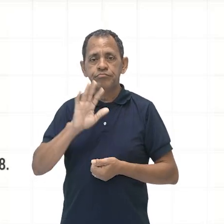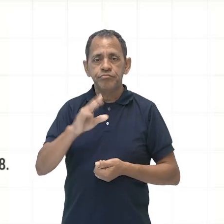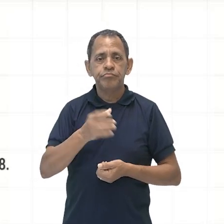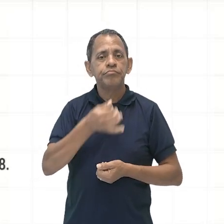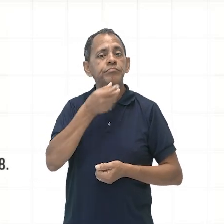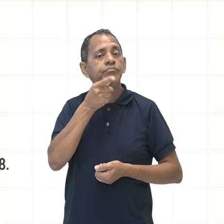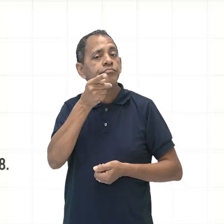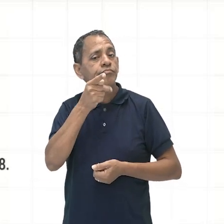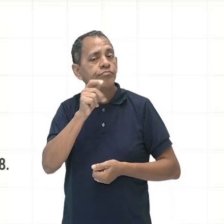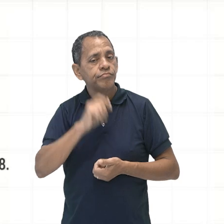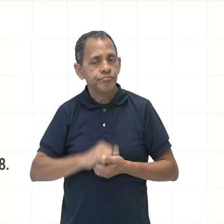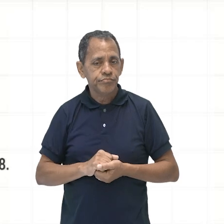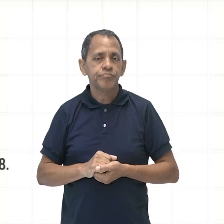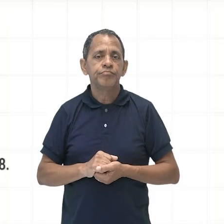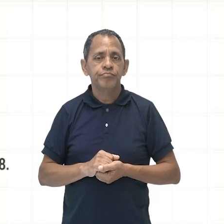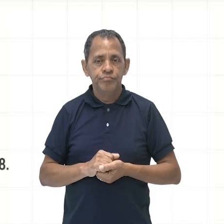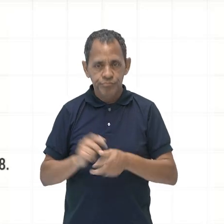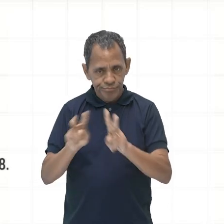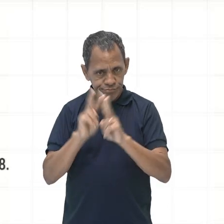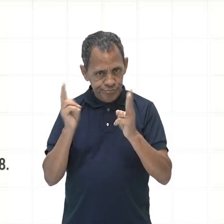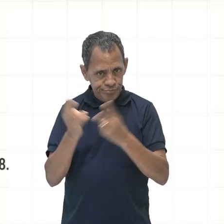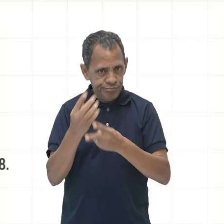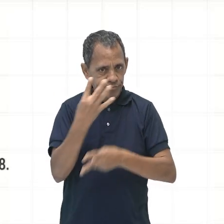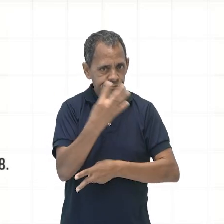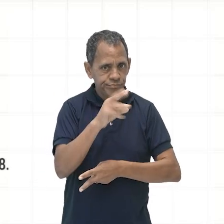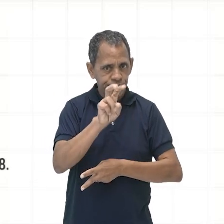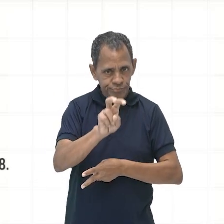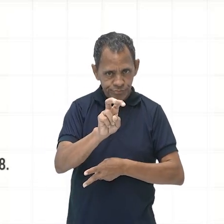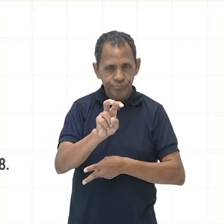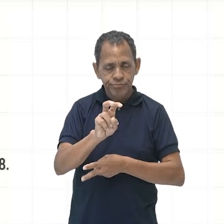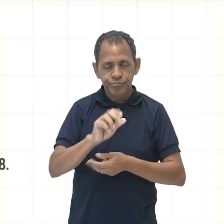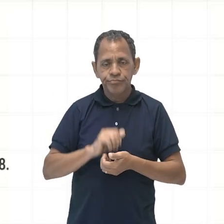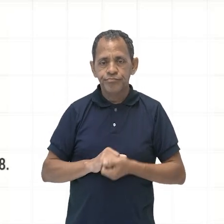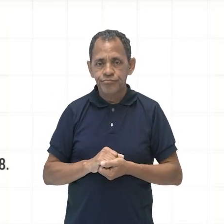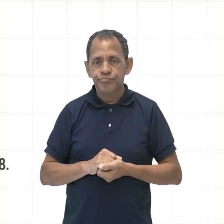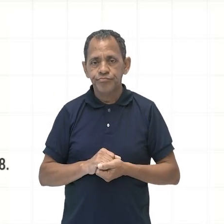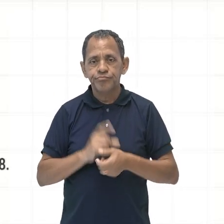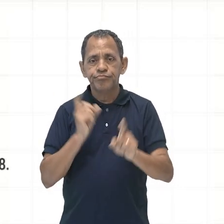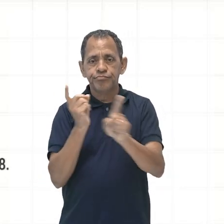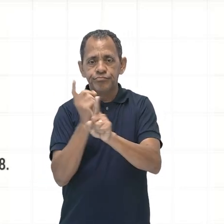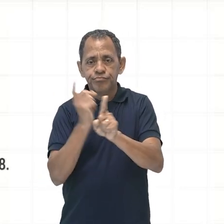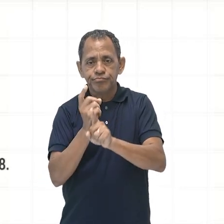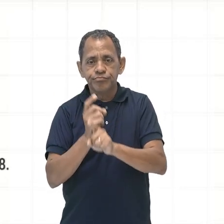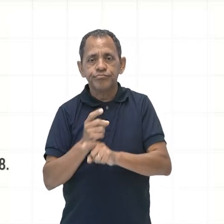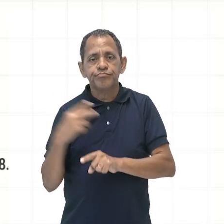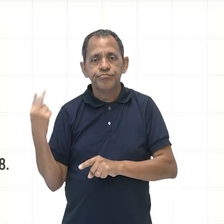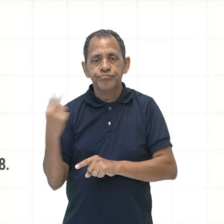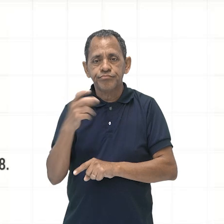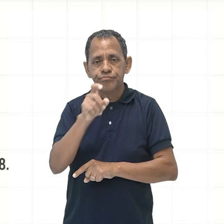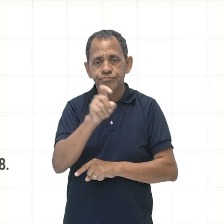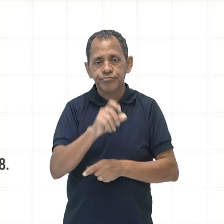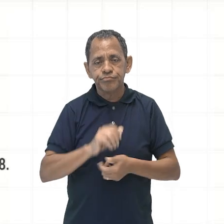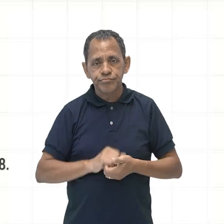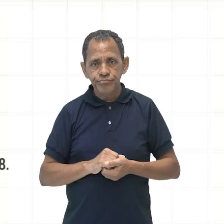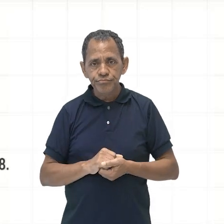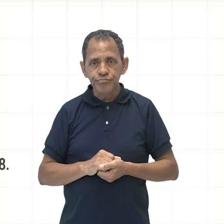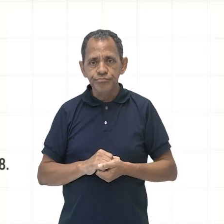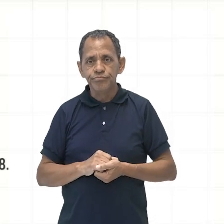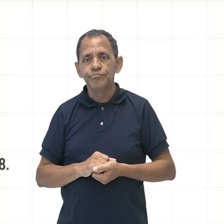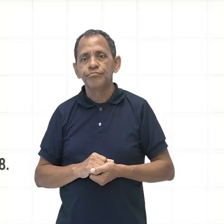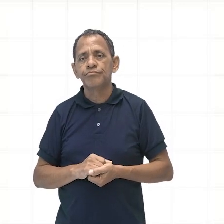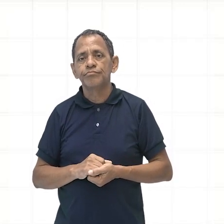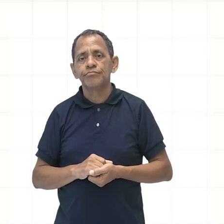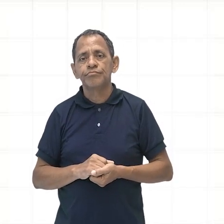volume é 45, aí sim eu consigo achar o valor de x. Senão, eu não conseguiria. Tá bom? Então,